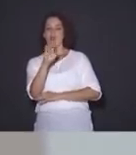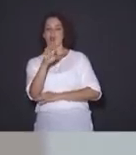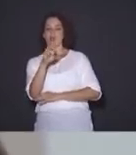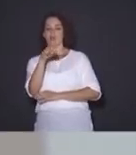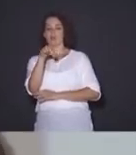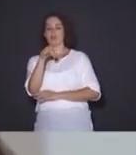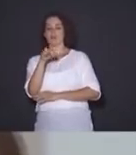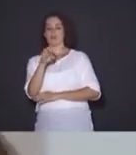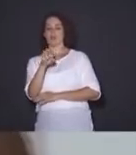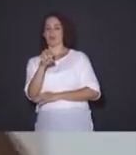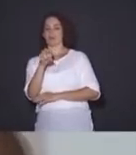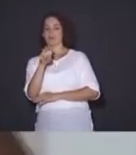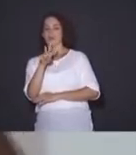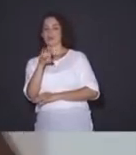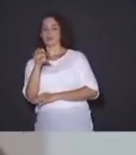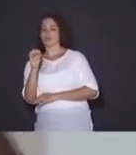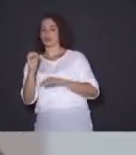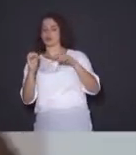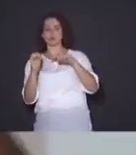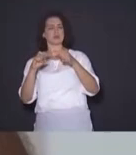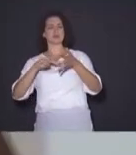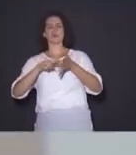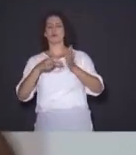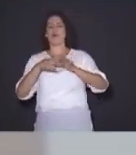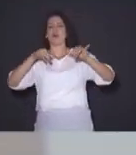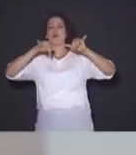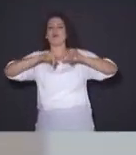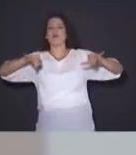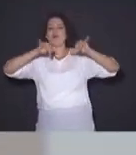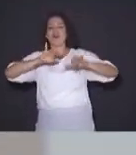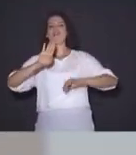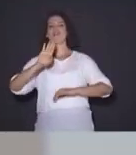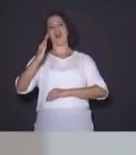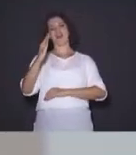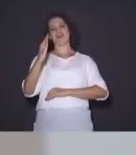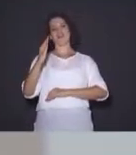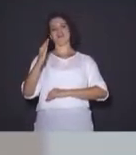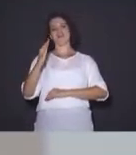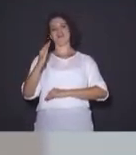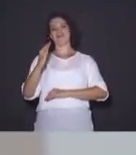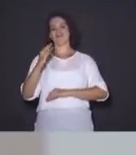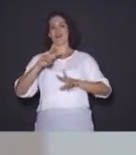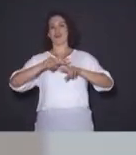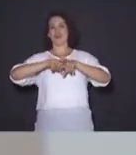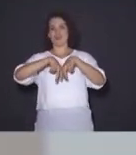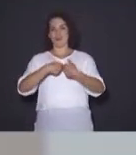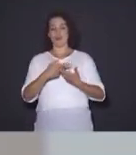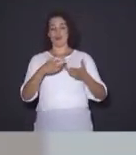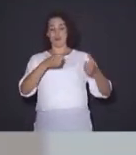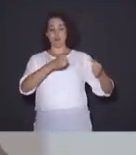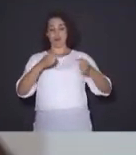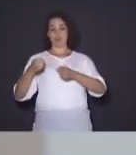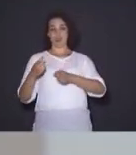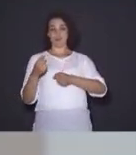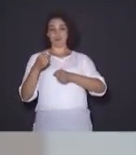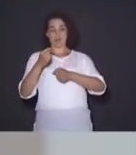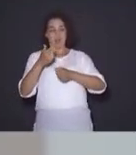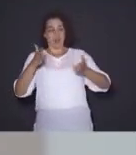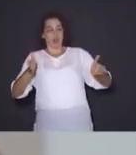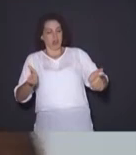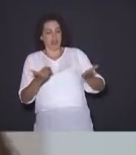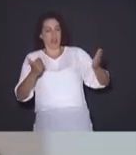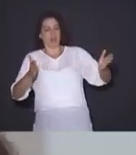do que produções de notícias falsas e estimuladas pelo poder do dinheiro que vão circular